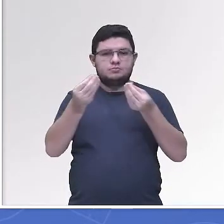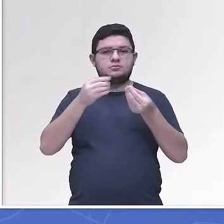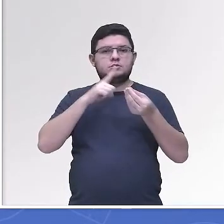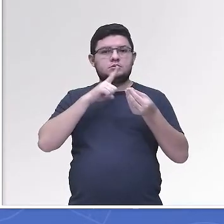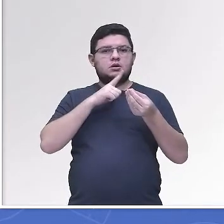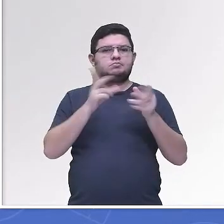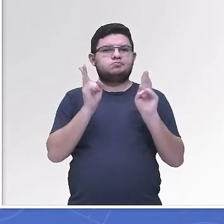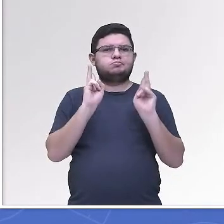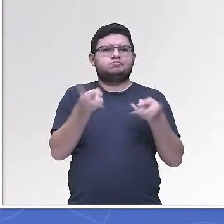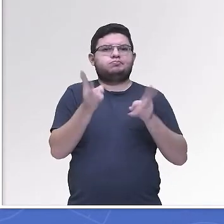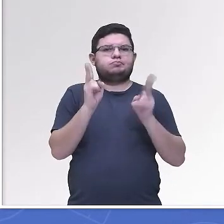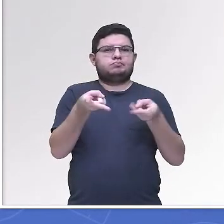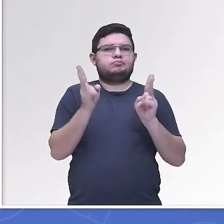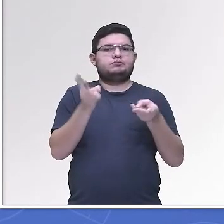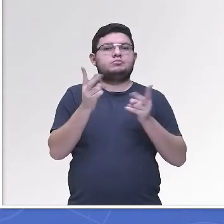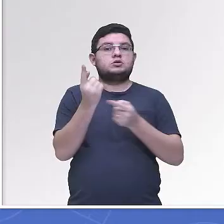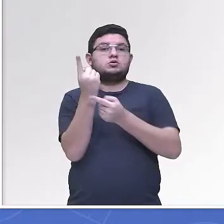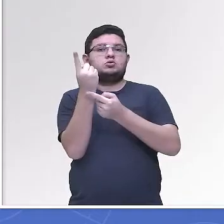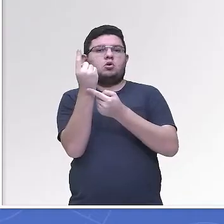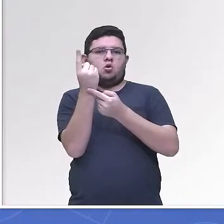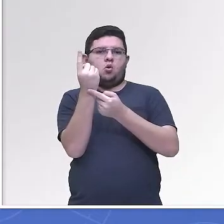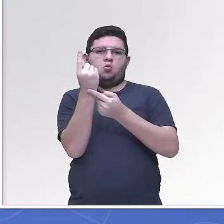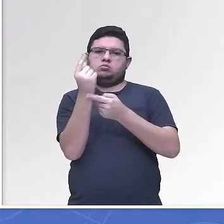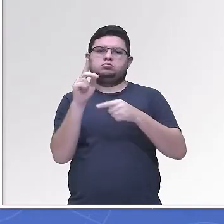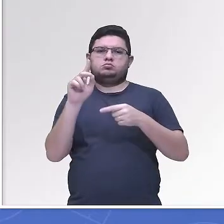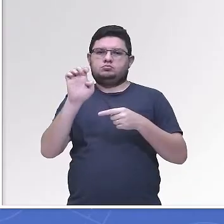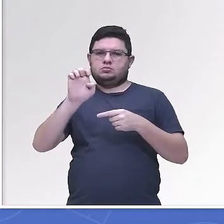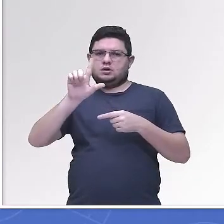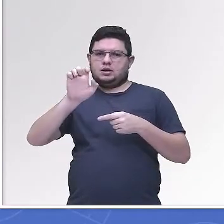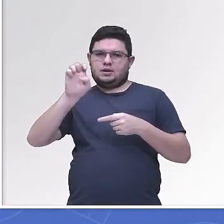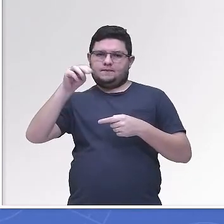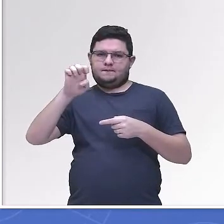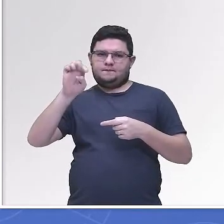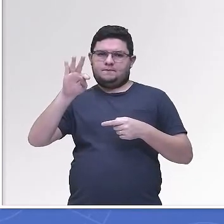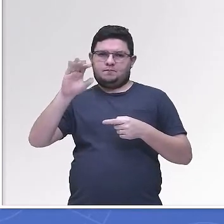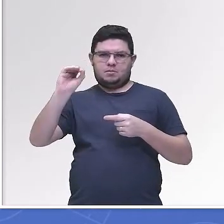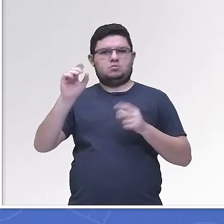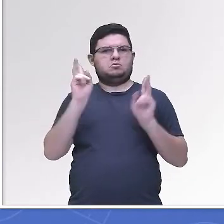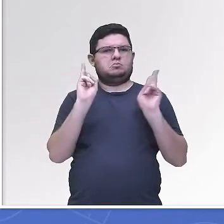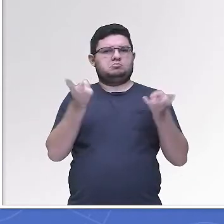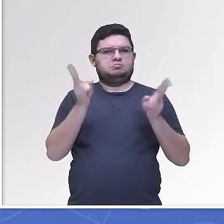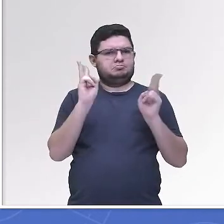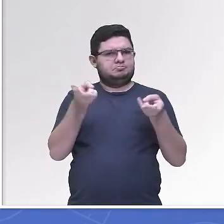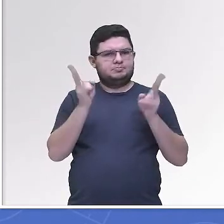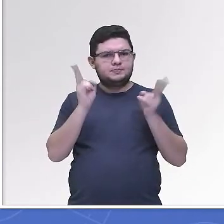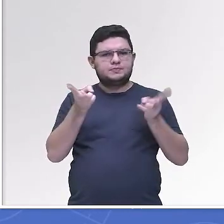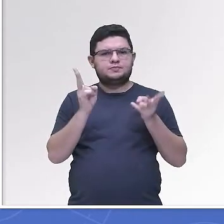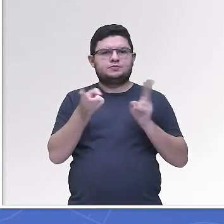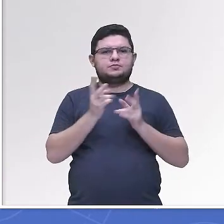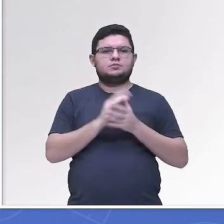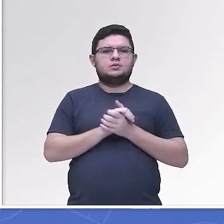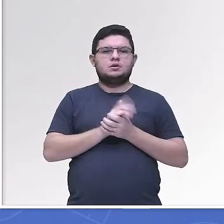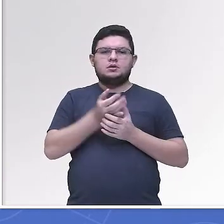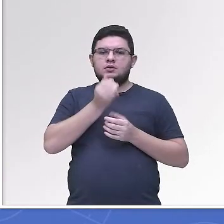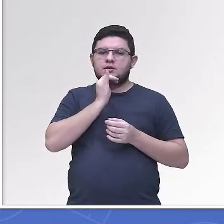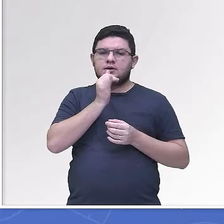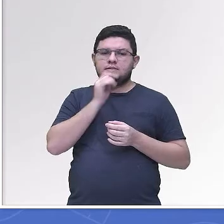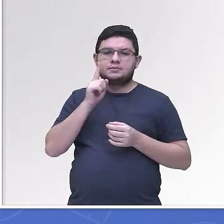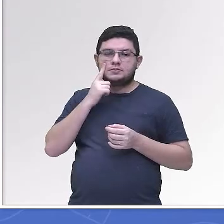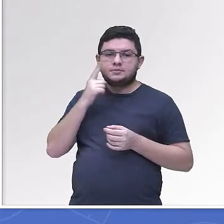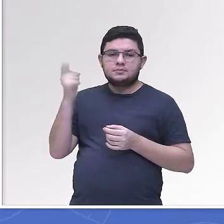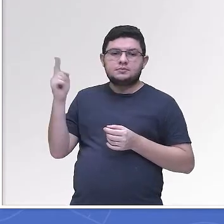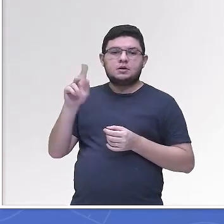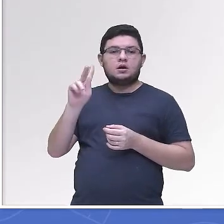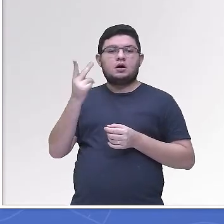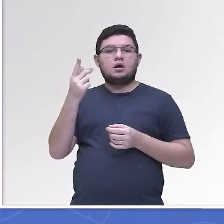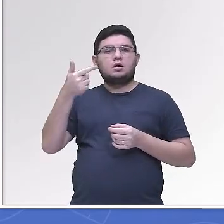elemento químico, são elementos químicos iguais. E substância simples, aqui ó, H2,